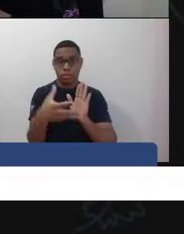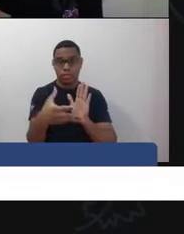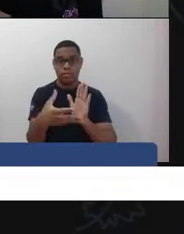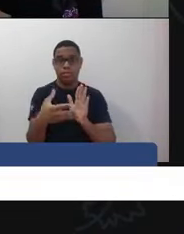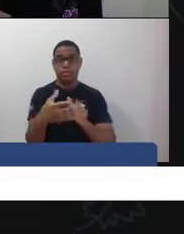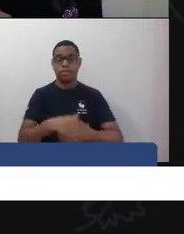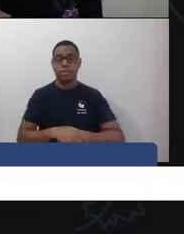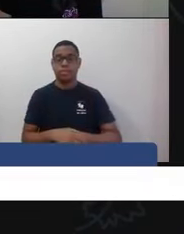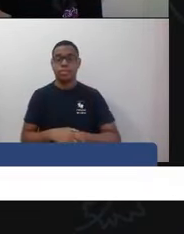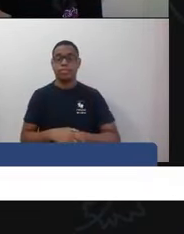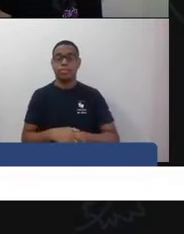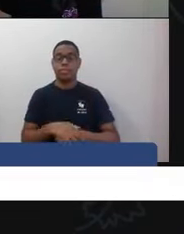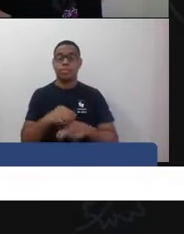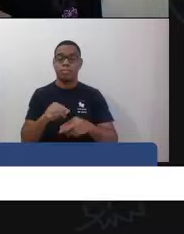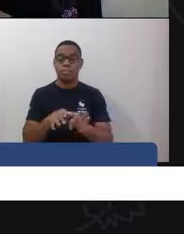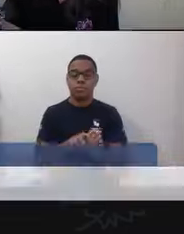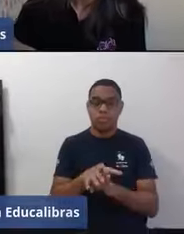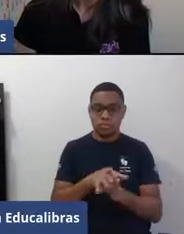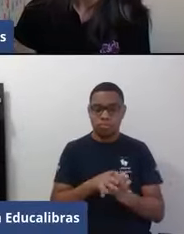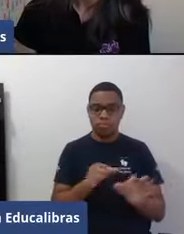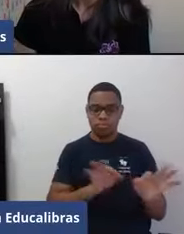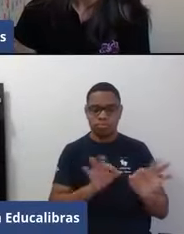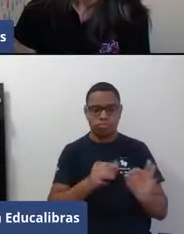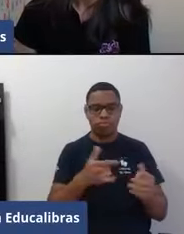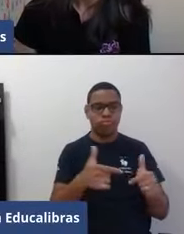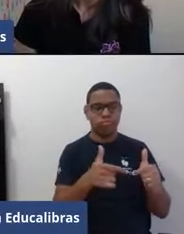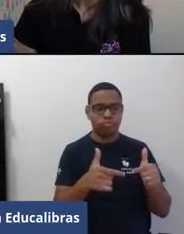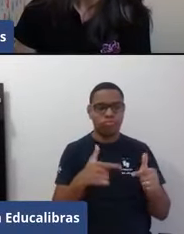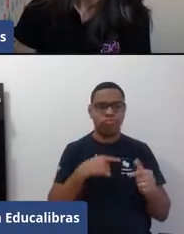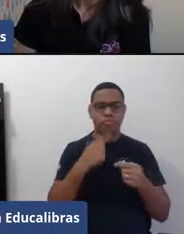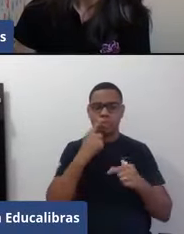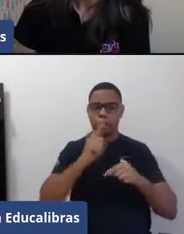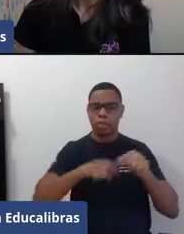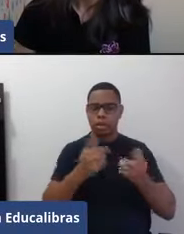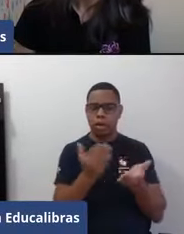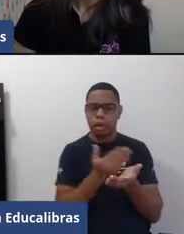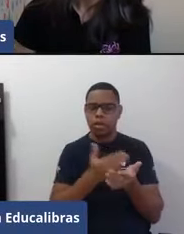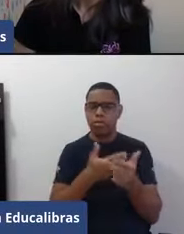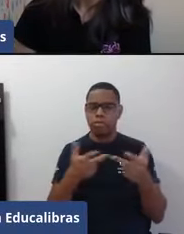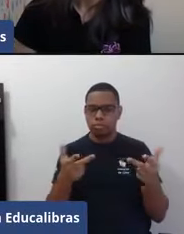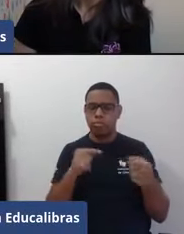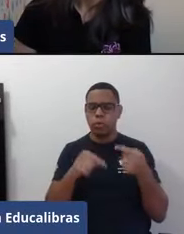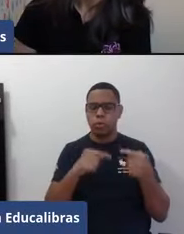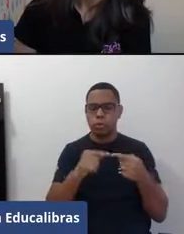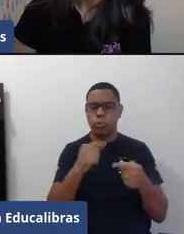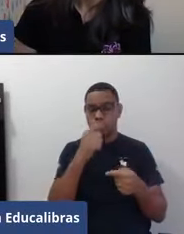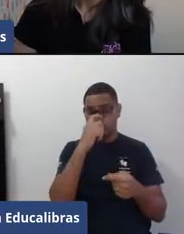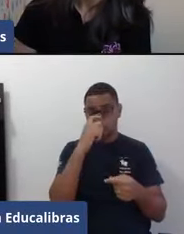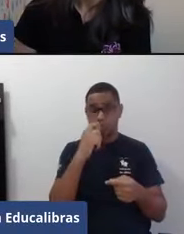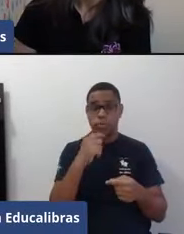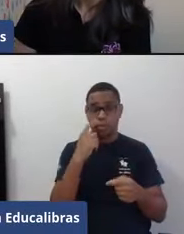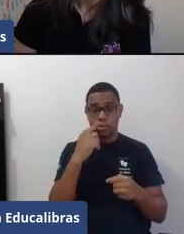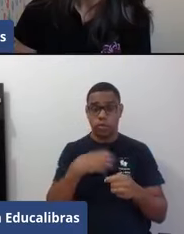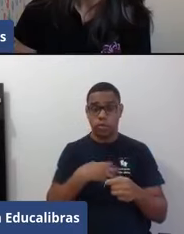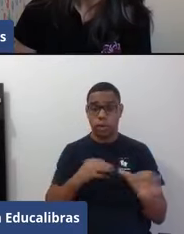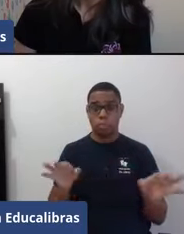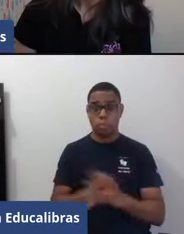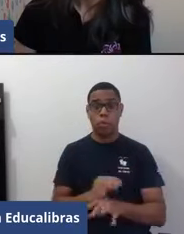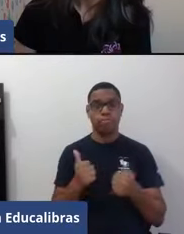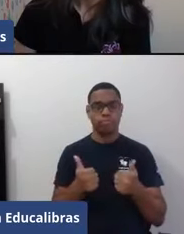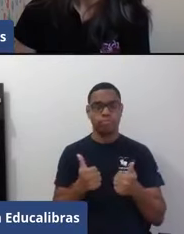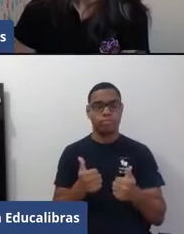o Conselho depois trabalhe com esse material e chegue no formato final. Mas,